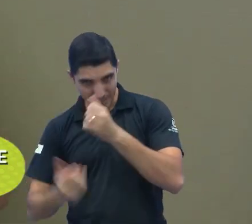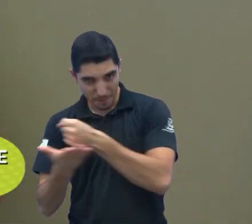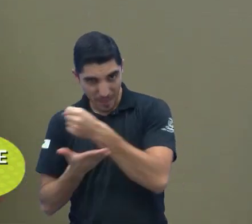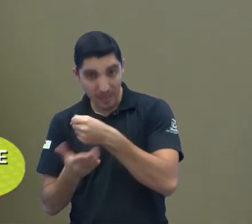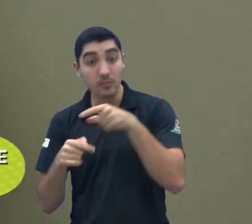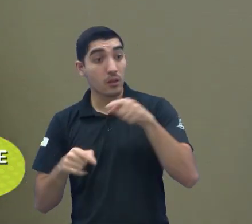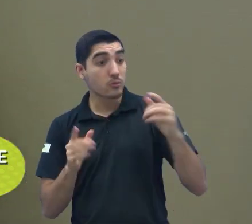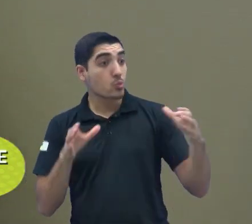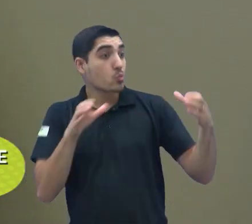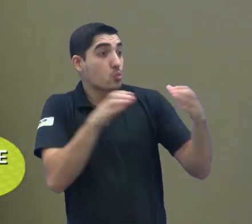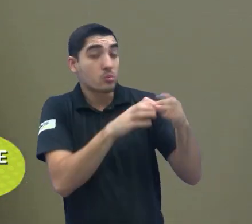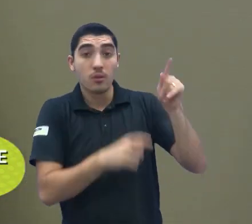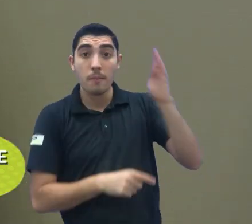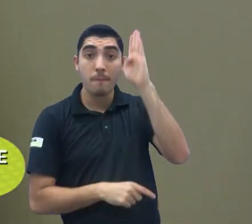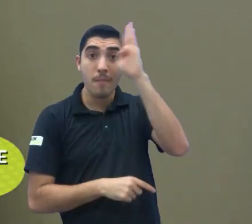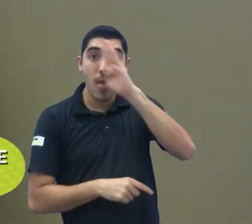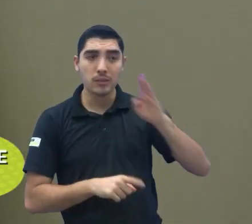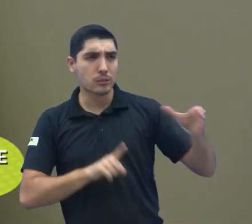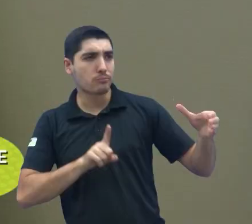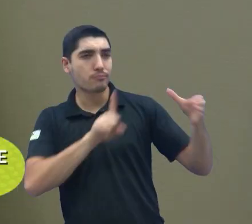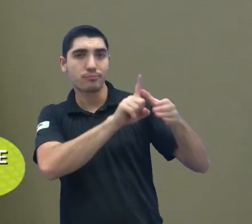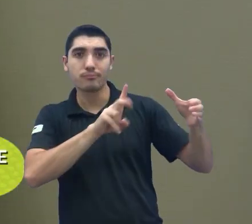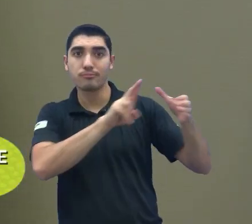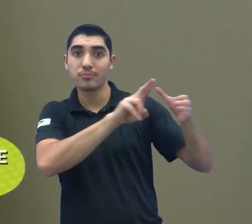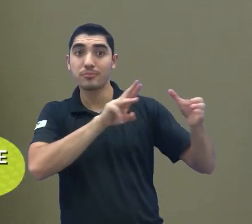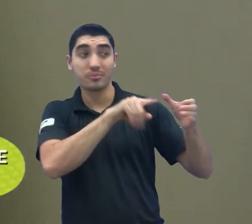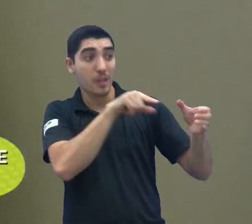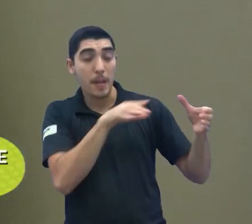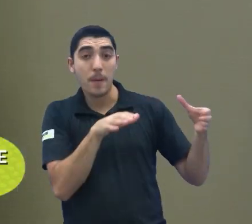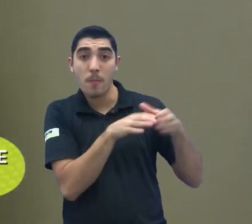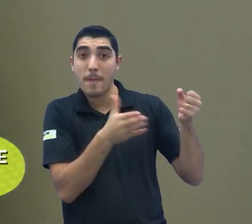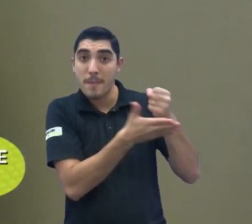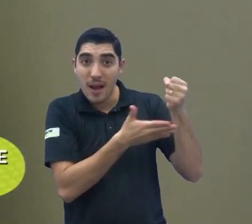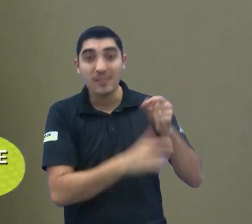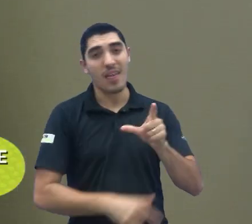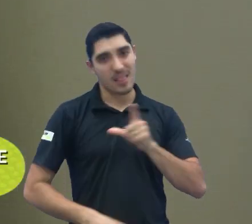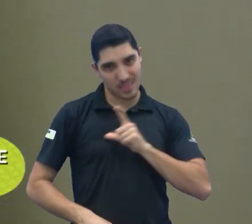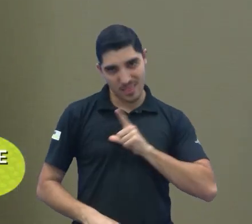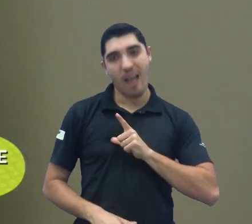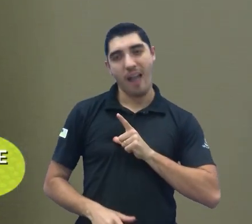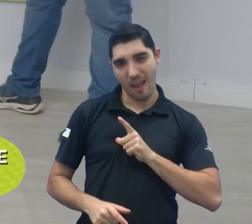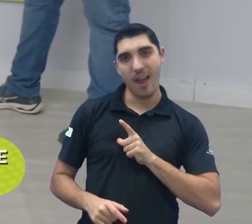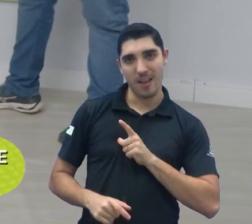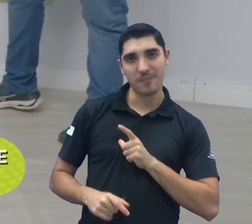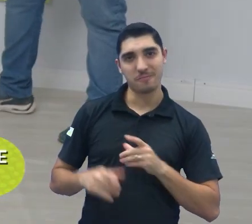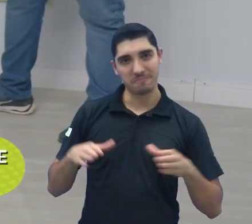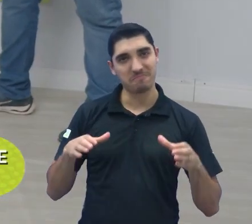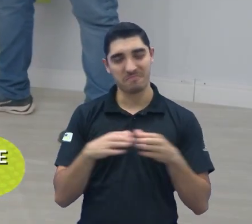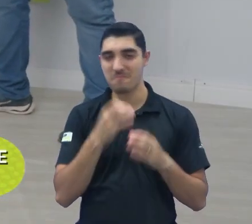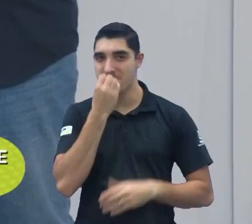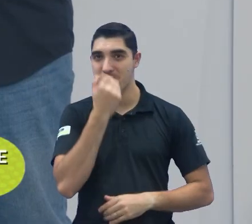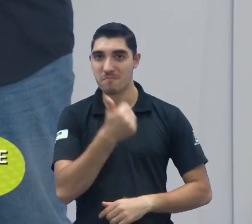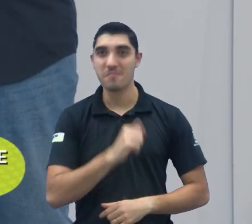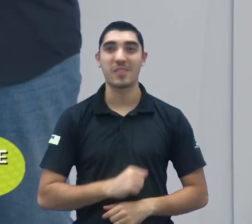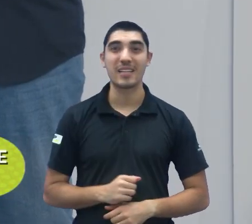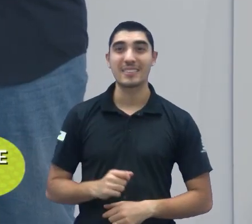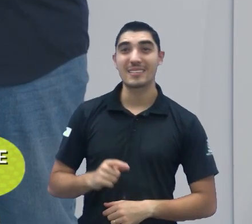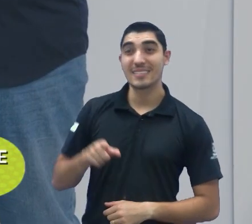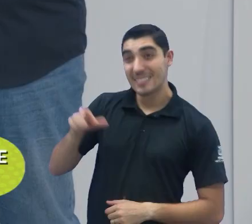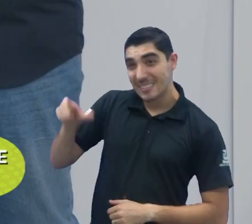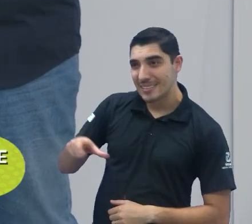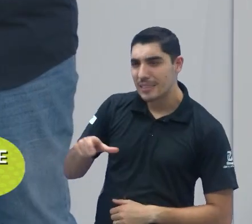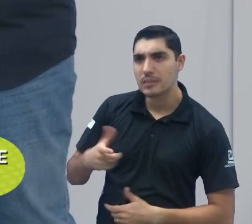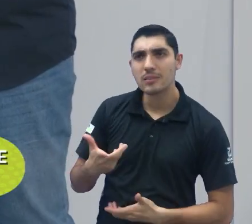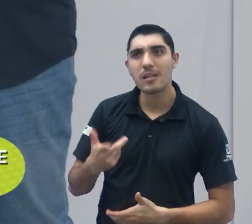Isso tem sido rotineiro. Então, a gente tem atletas de base aí na seleção, isso é muito bom. O assessor de imprensa fica louco com o Vieira, porque eu